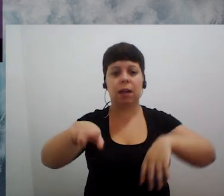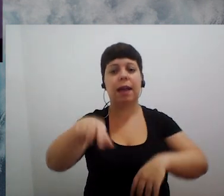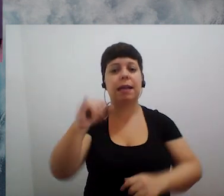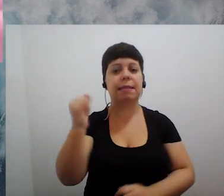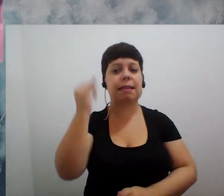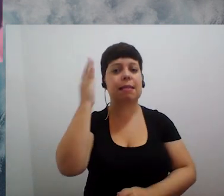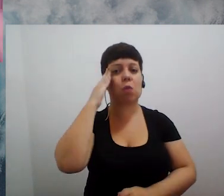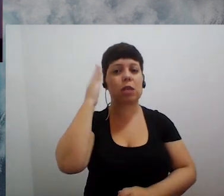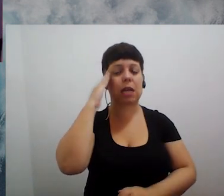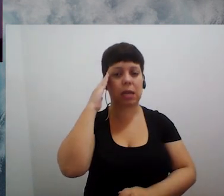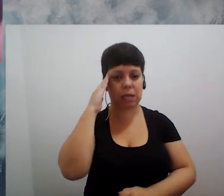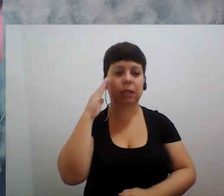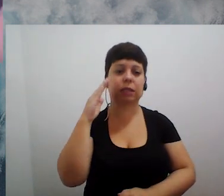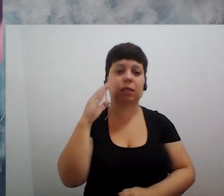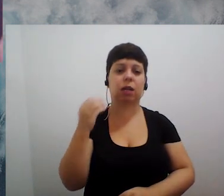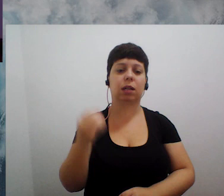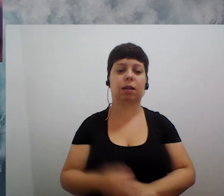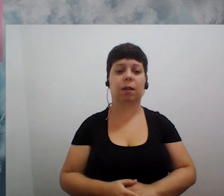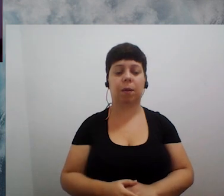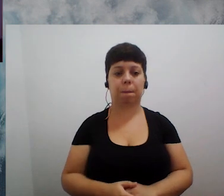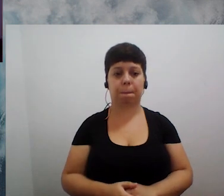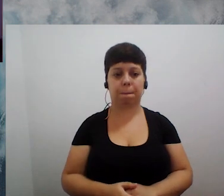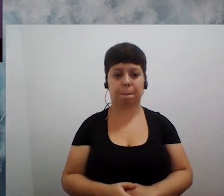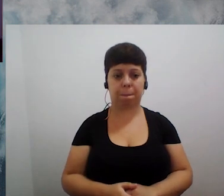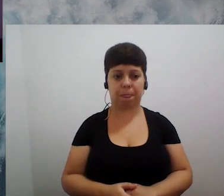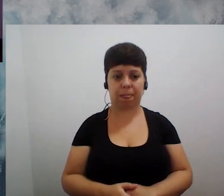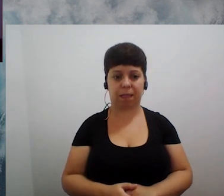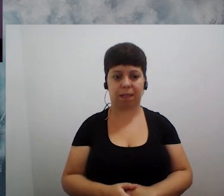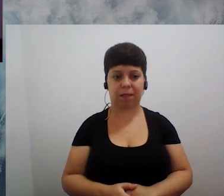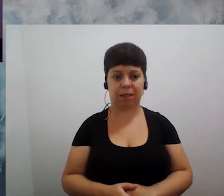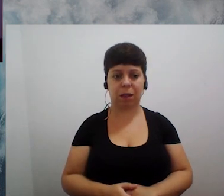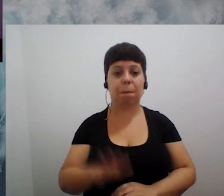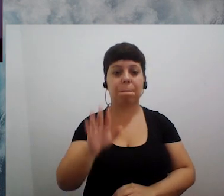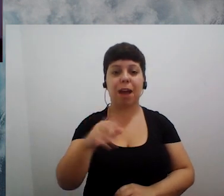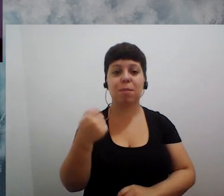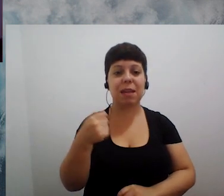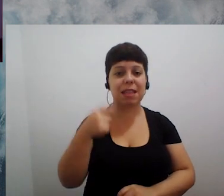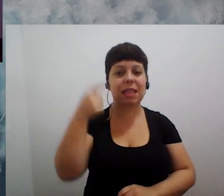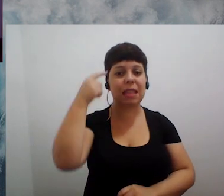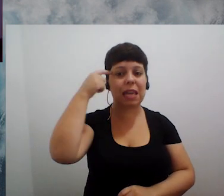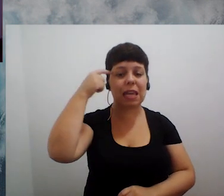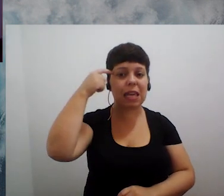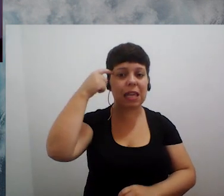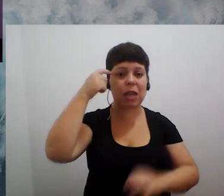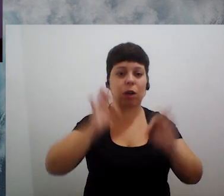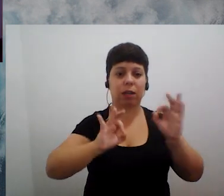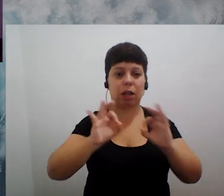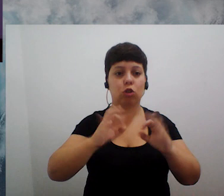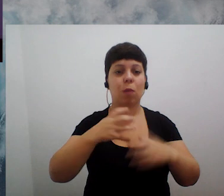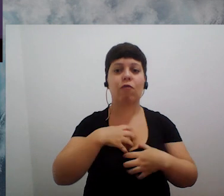mundo, para eles entenderem a importância do oceano e como ele se relaciona com o oceano. Mas isso tem que vir dentro de uma